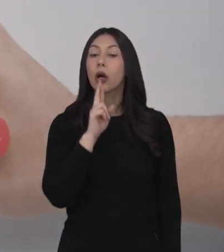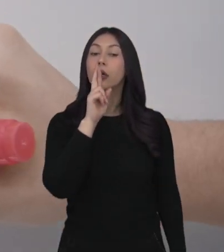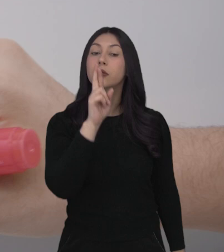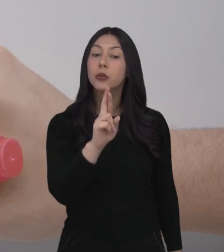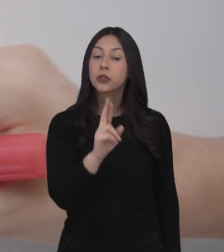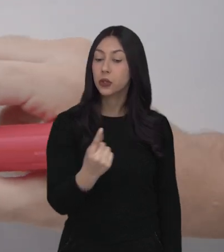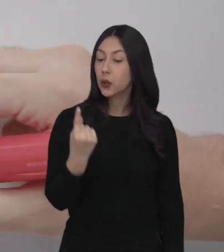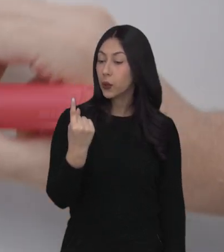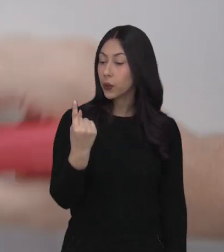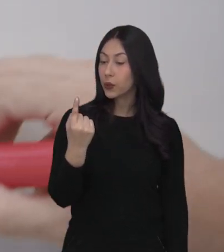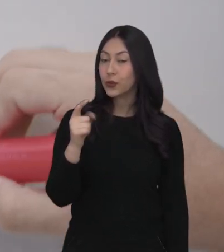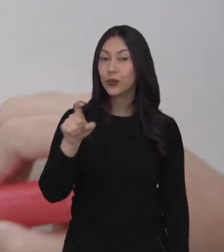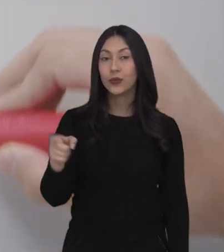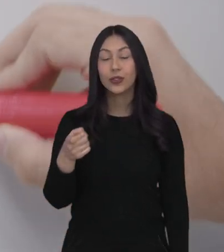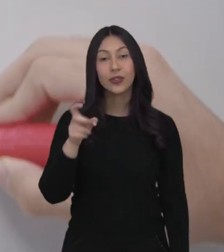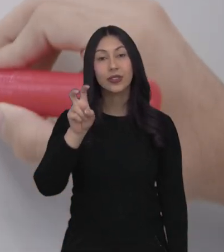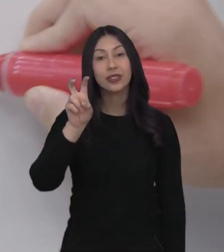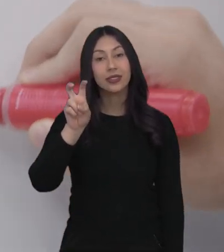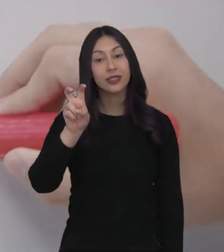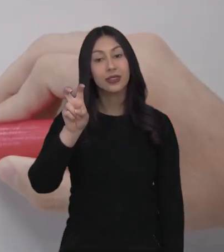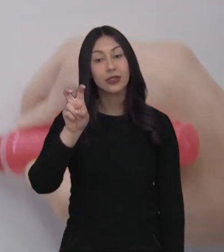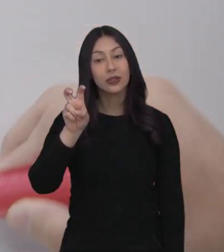ser o 1,5